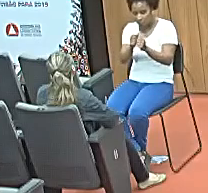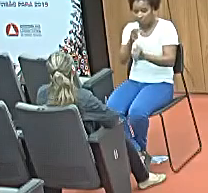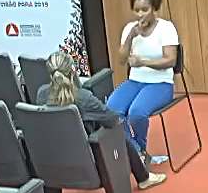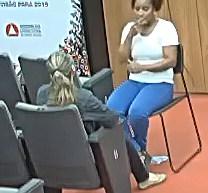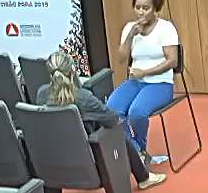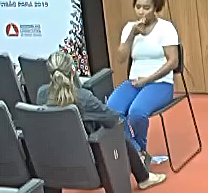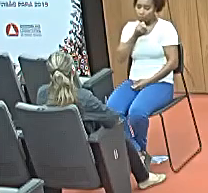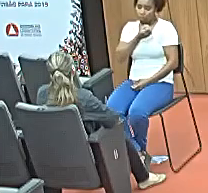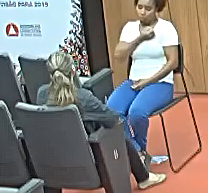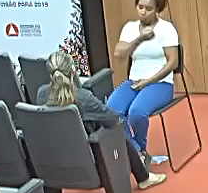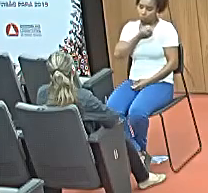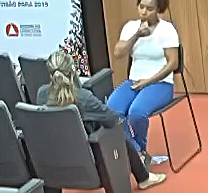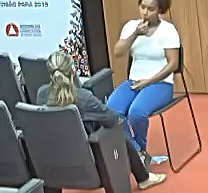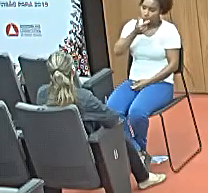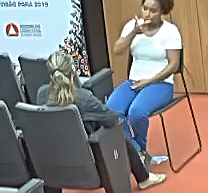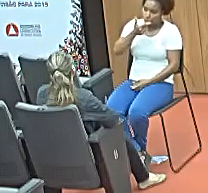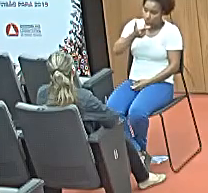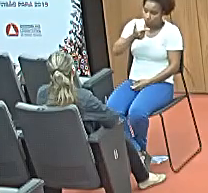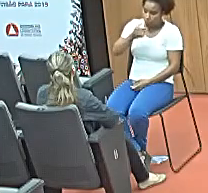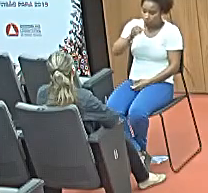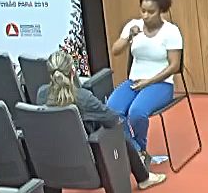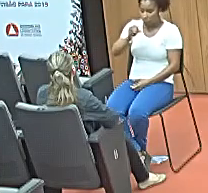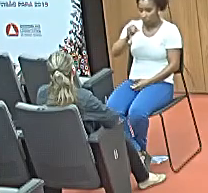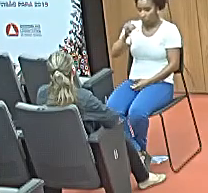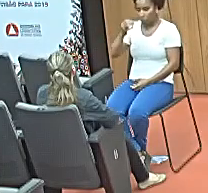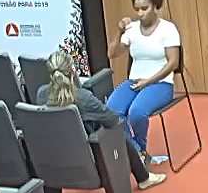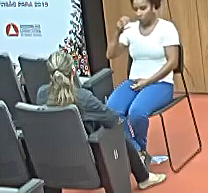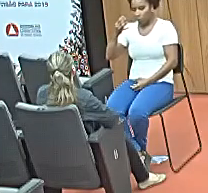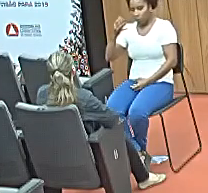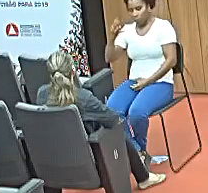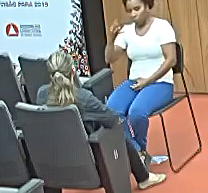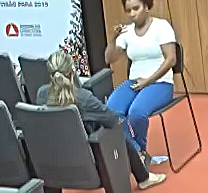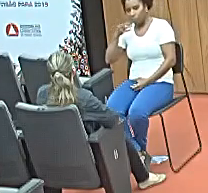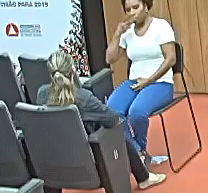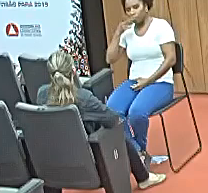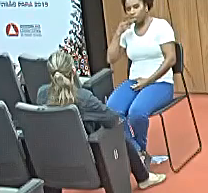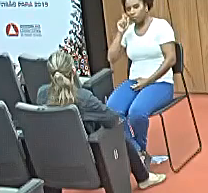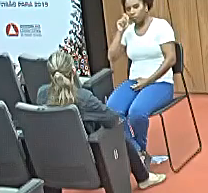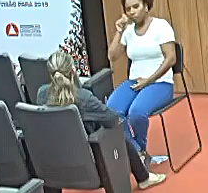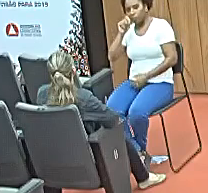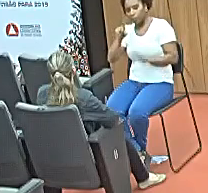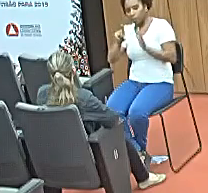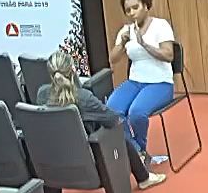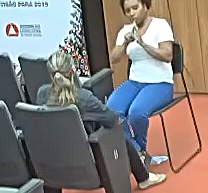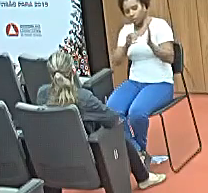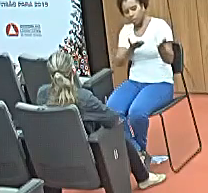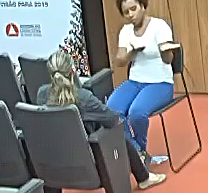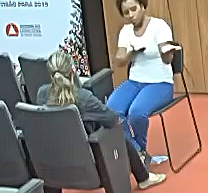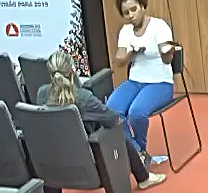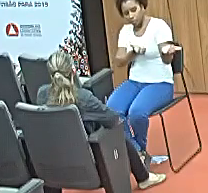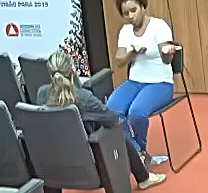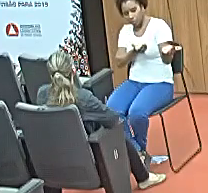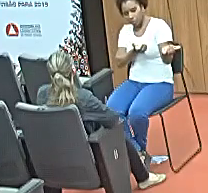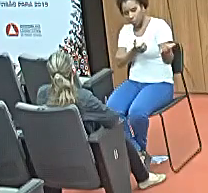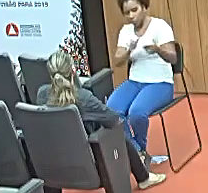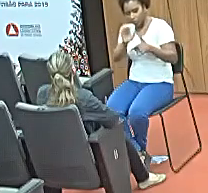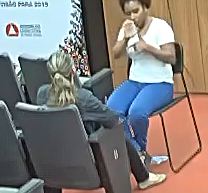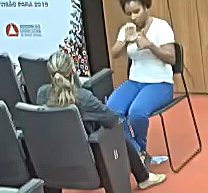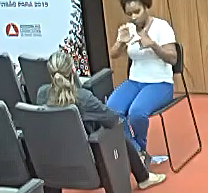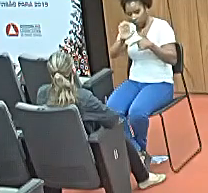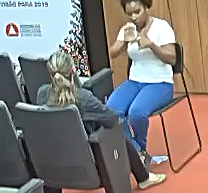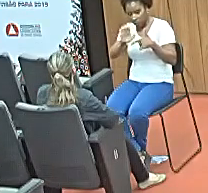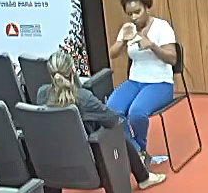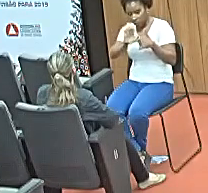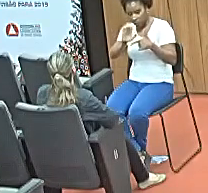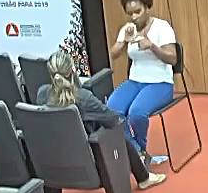204 há rompimento da taxa trajetória infracional dos adolescentes do estado o programa